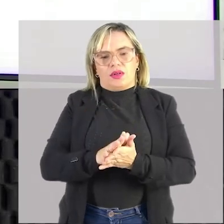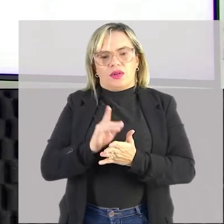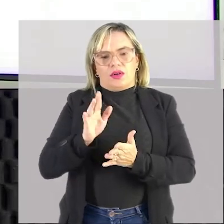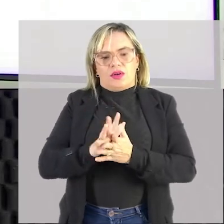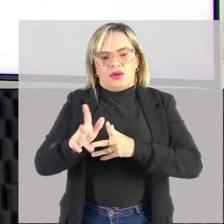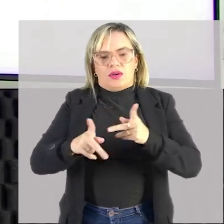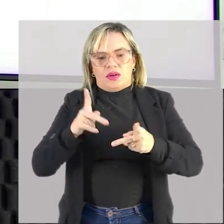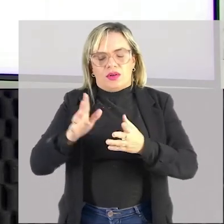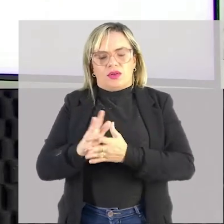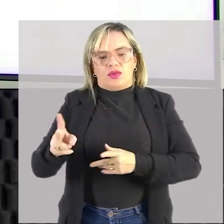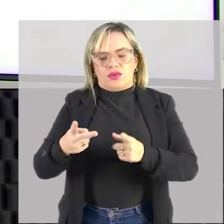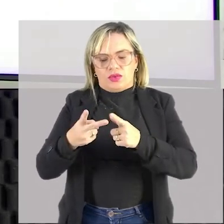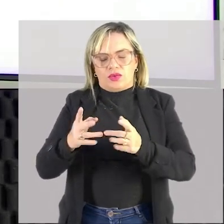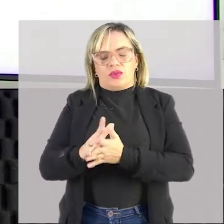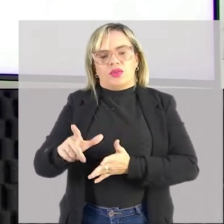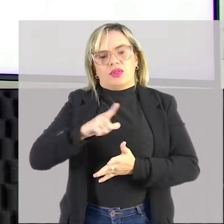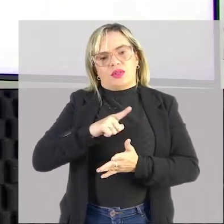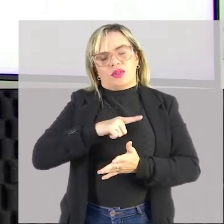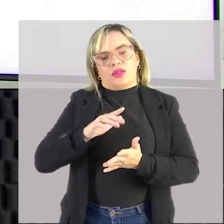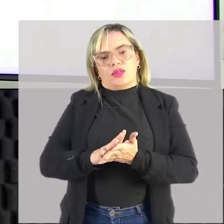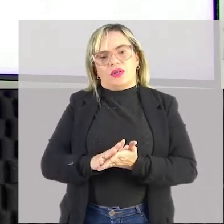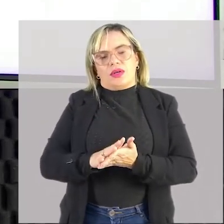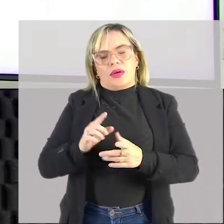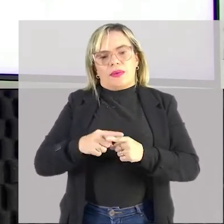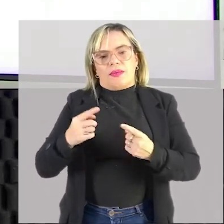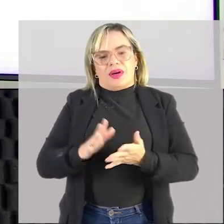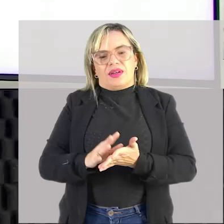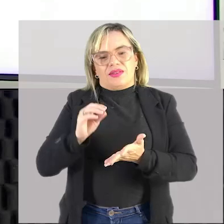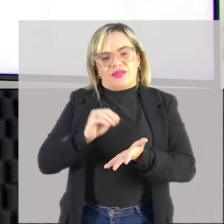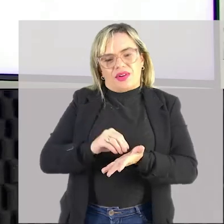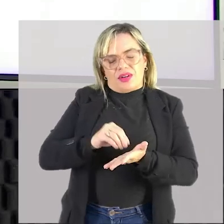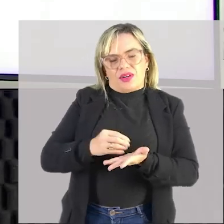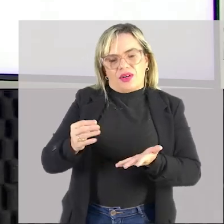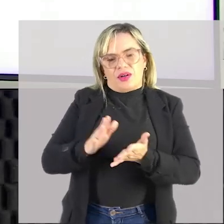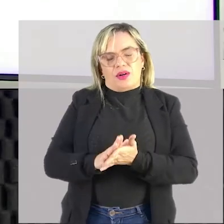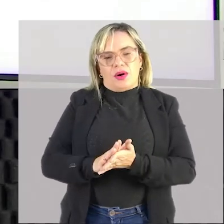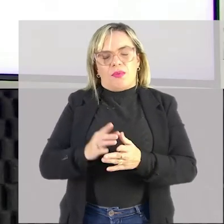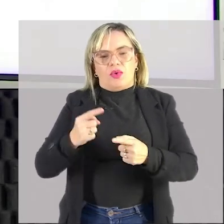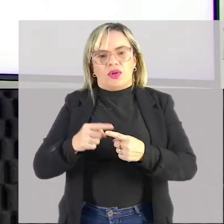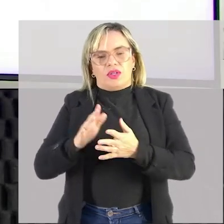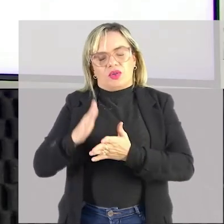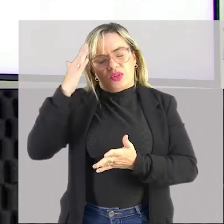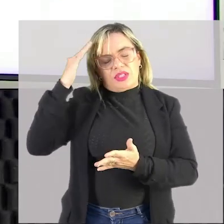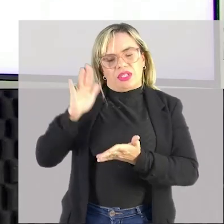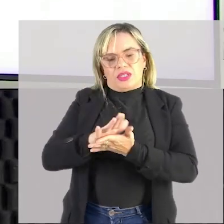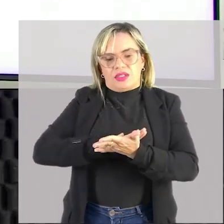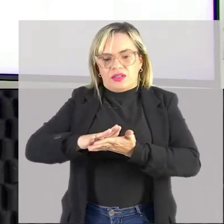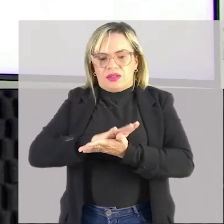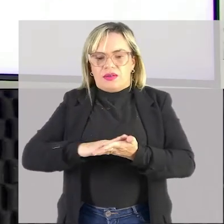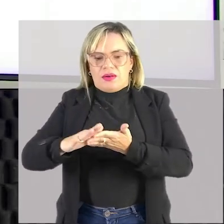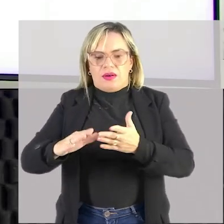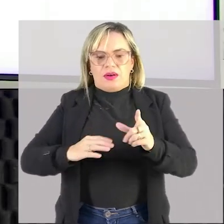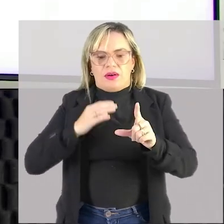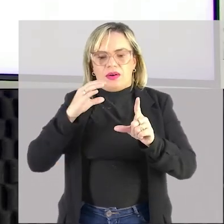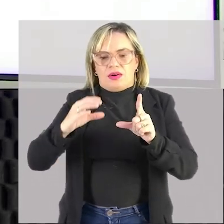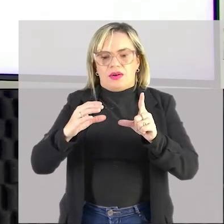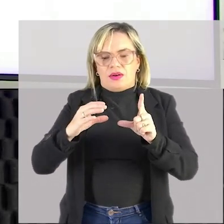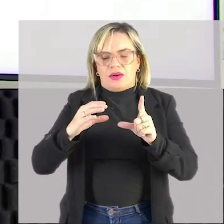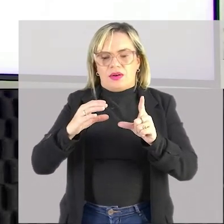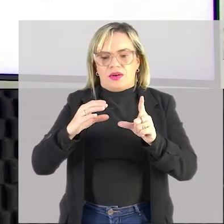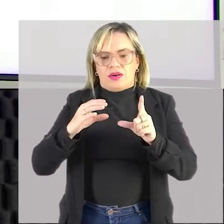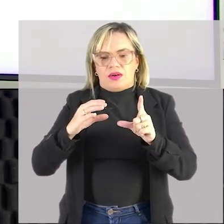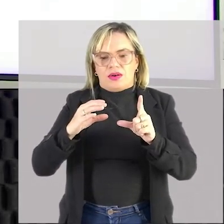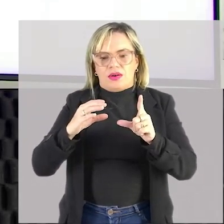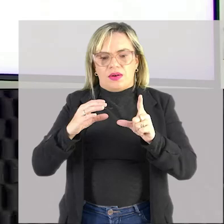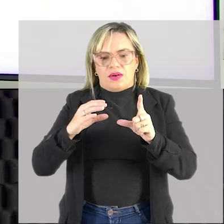é incompleto porque não existe um entendimento completo. A letra C, o controle das decisões por